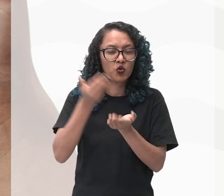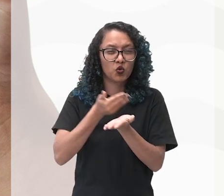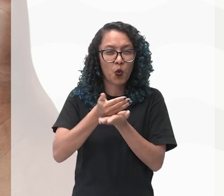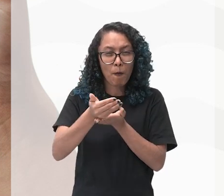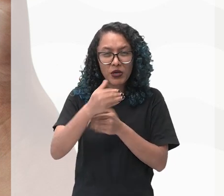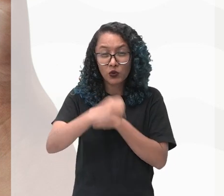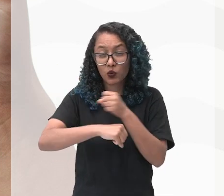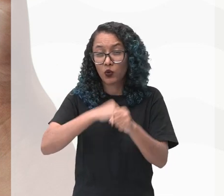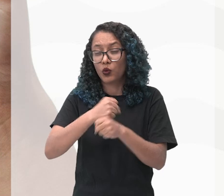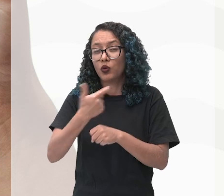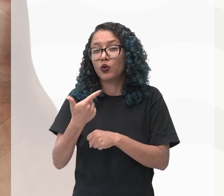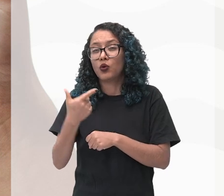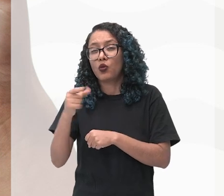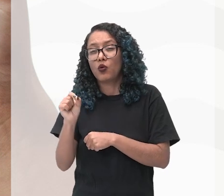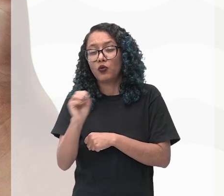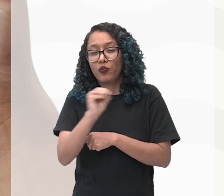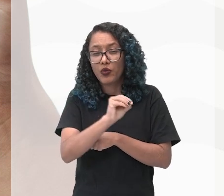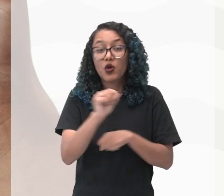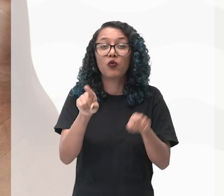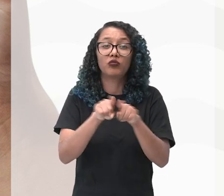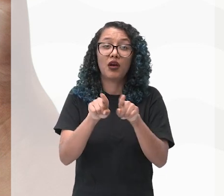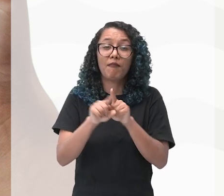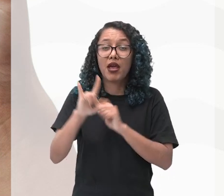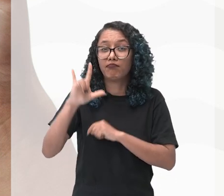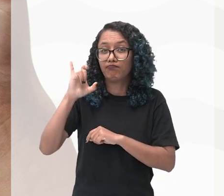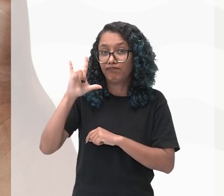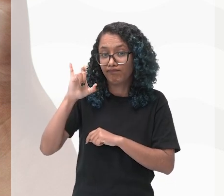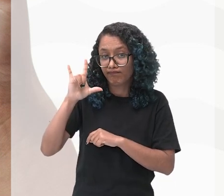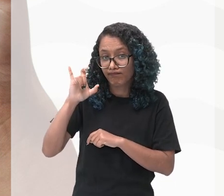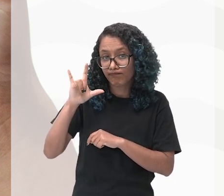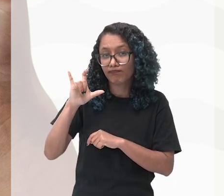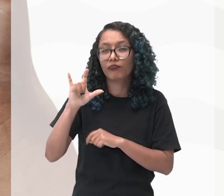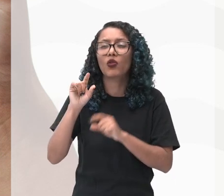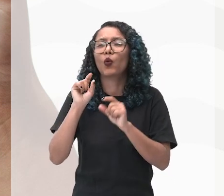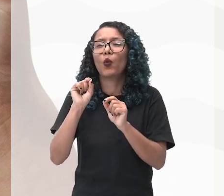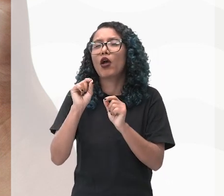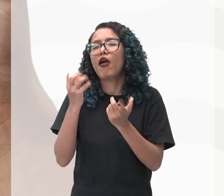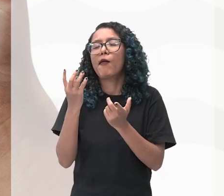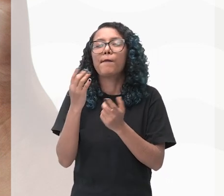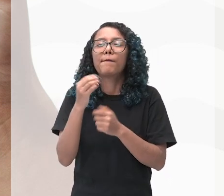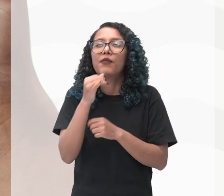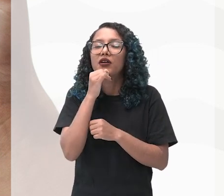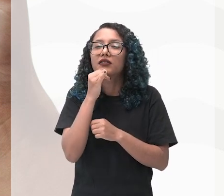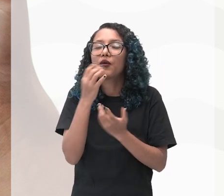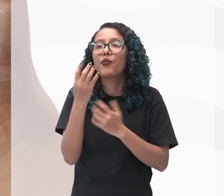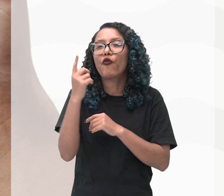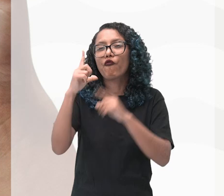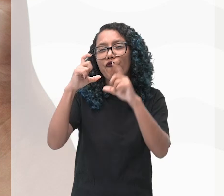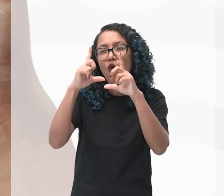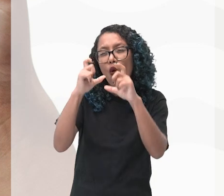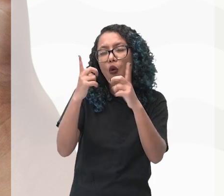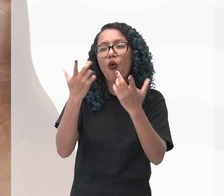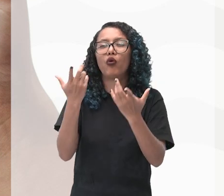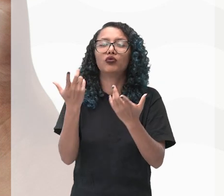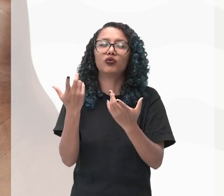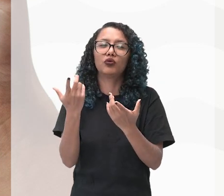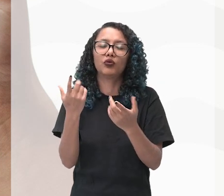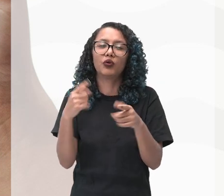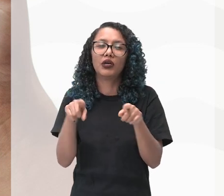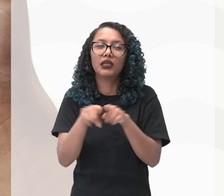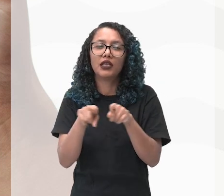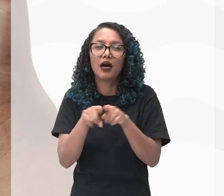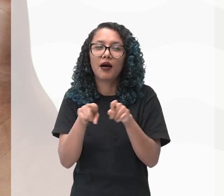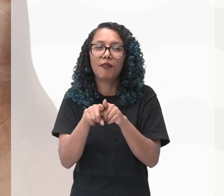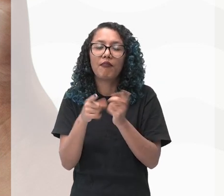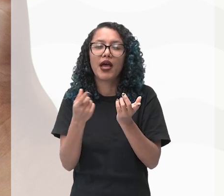anos 2000, o Instagram, que é aquele que você posta fotos, você posta